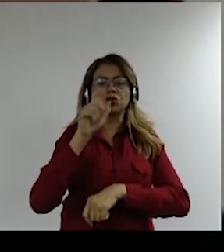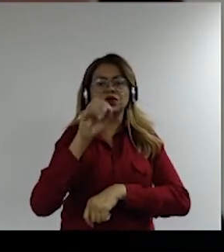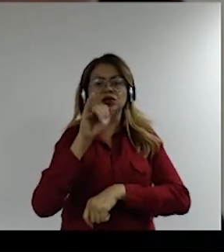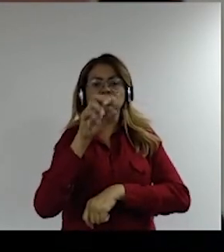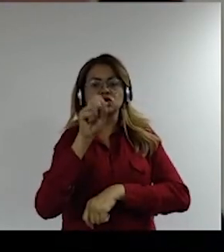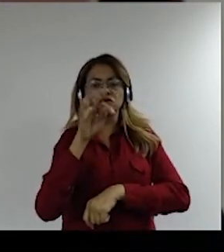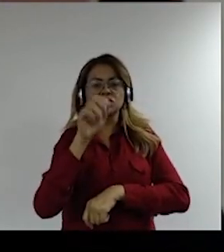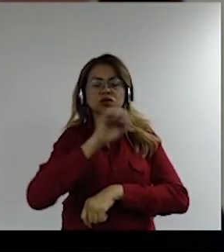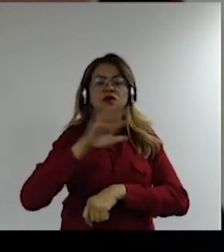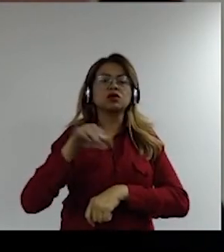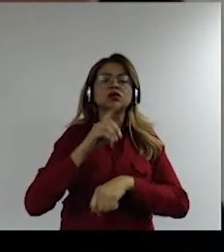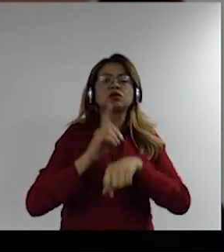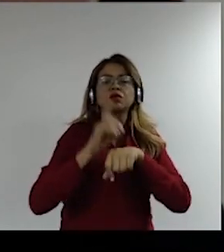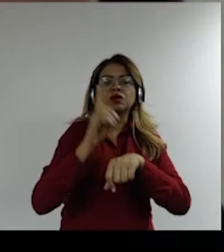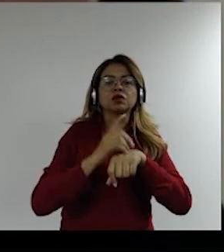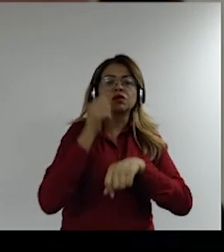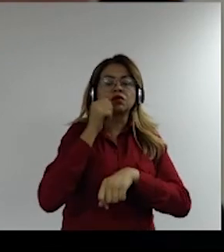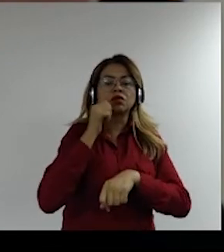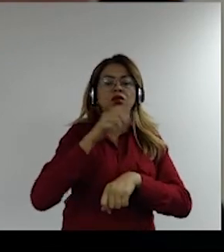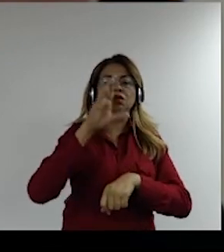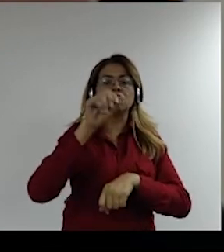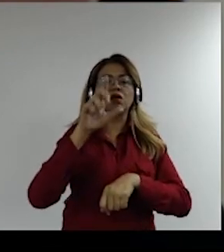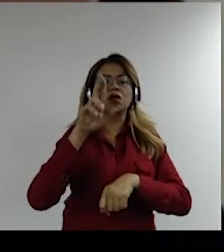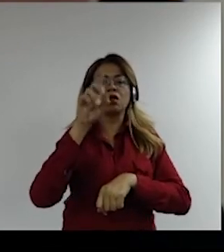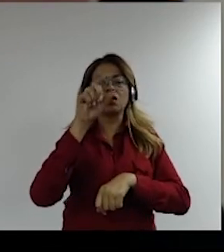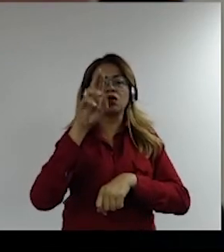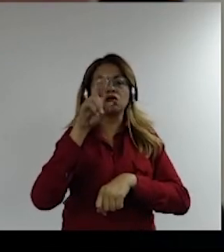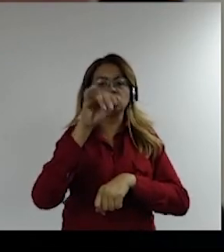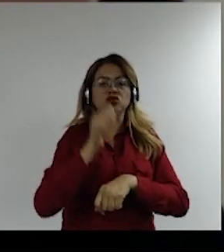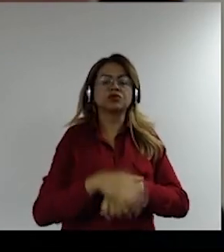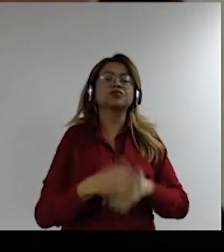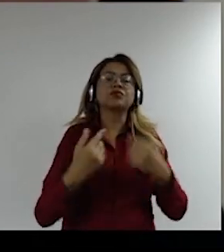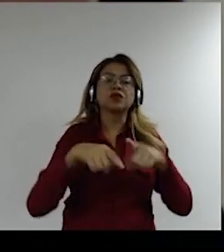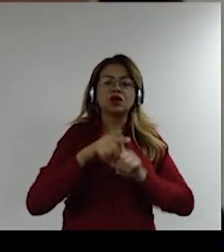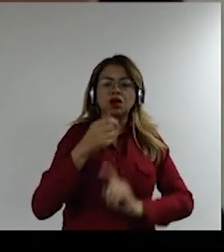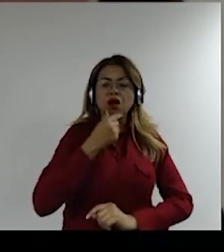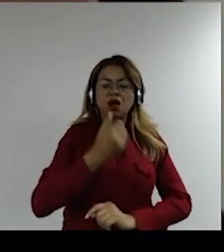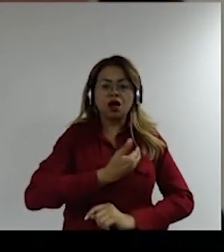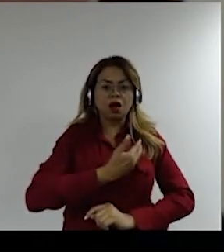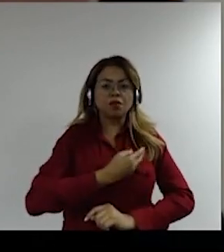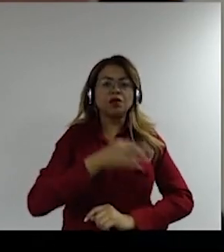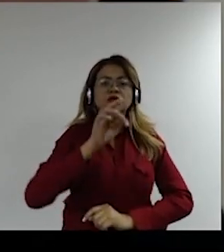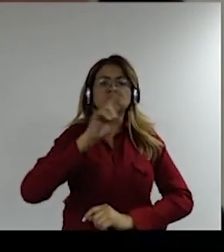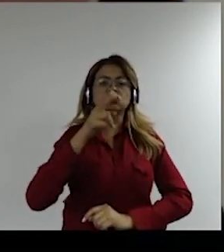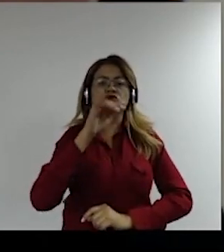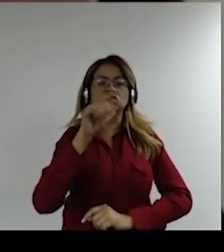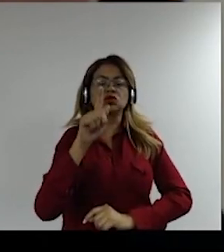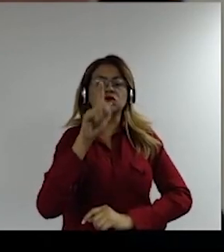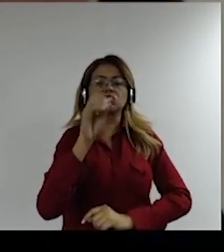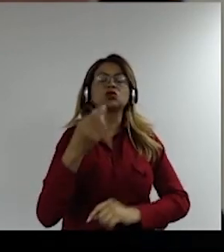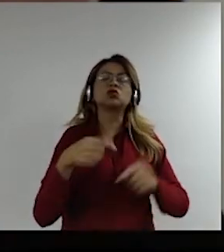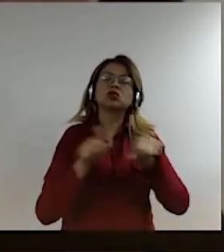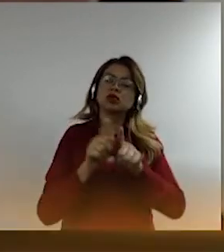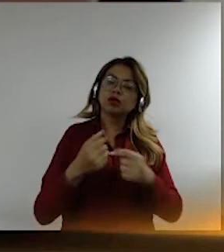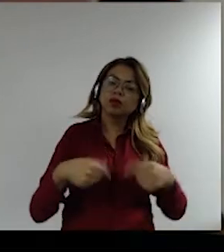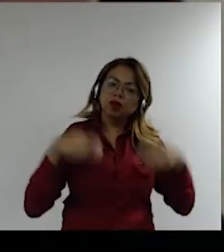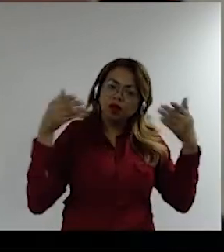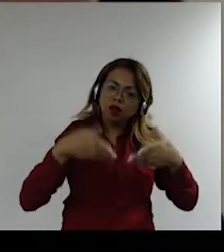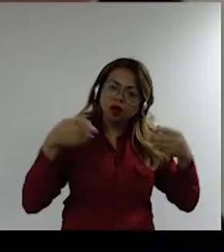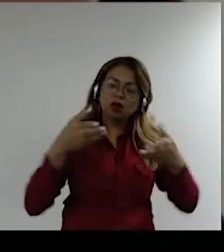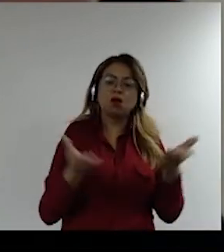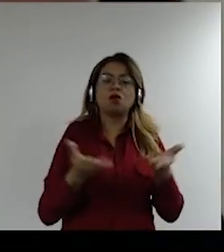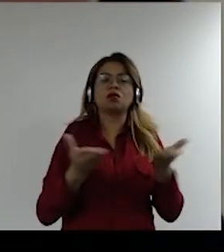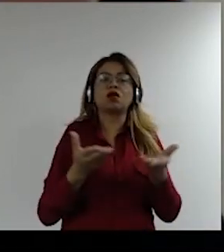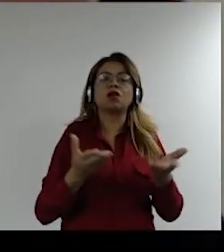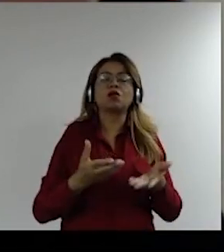à professora doutora Cláudia Costin, meu amigo Tiago Carcará. Quero também aqui cumprimentar todos